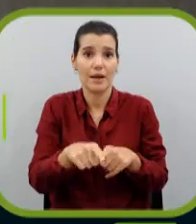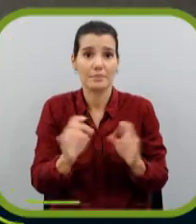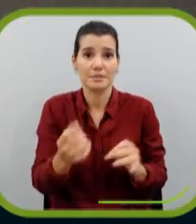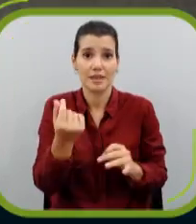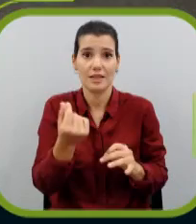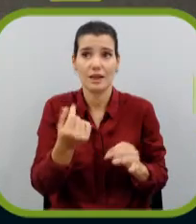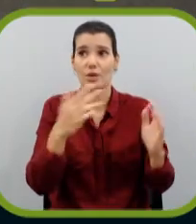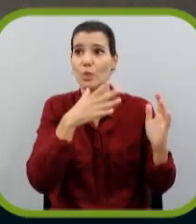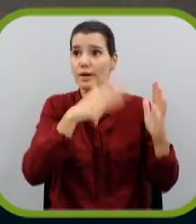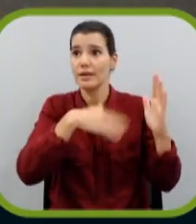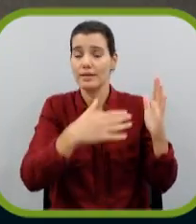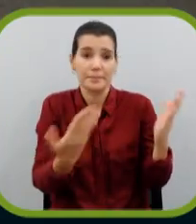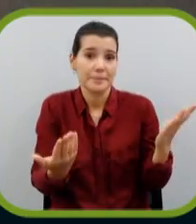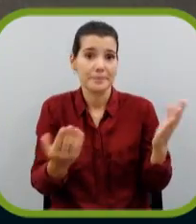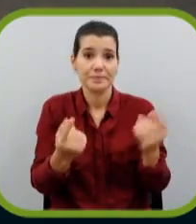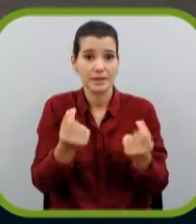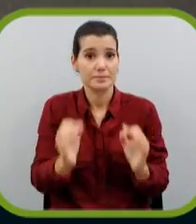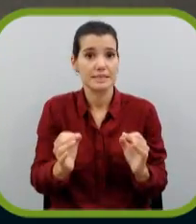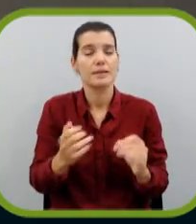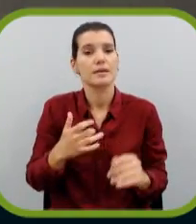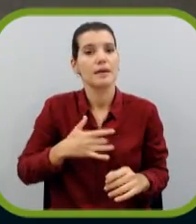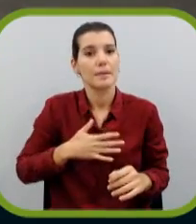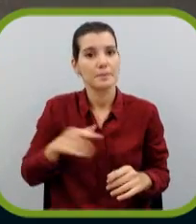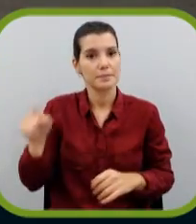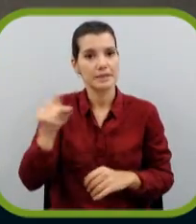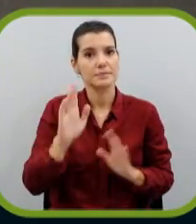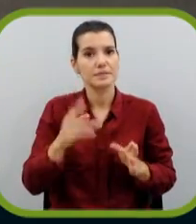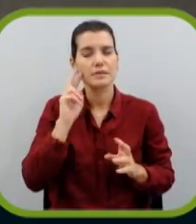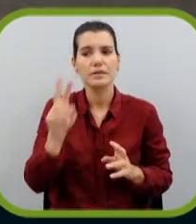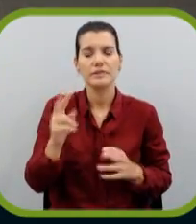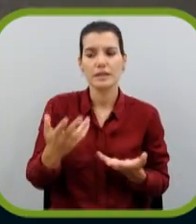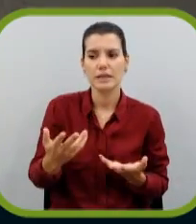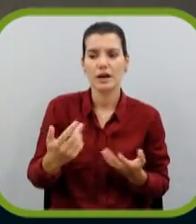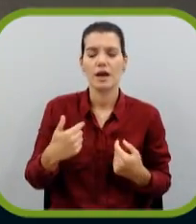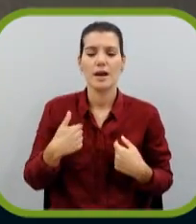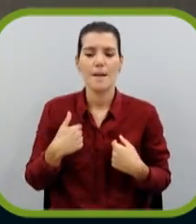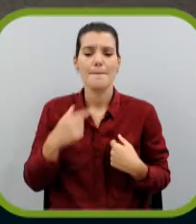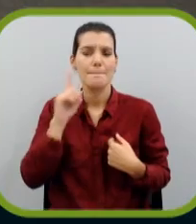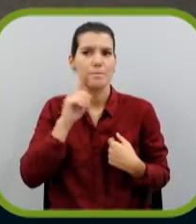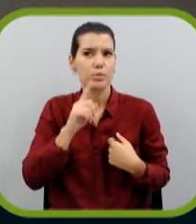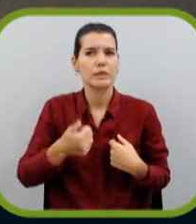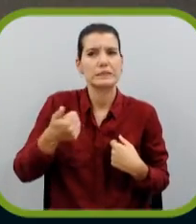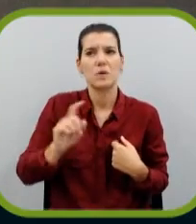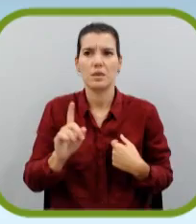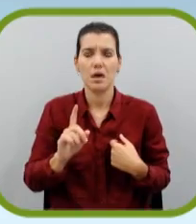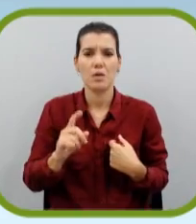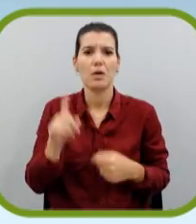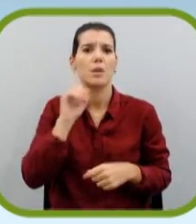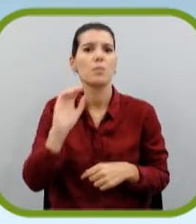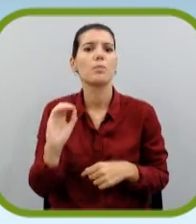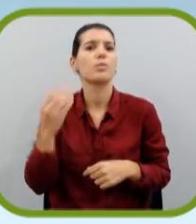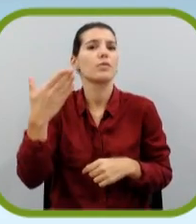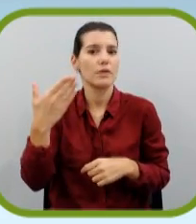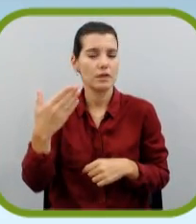a pintar paredes também existe dinheiro, portanto, e todo um conjunto de coisas. Portanto, o que as empresas precisam é de ver, mas quanto é que isto está nas minhas